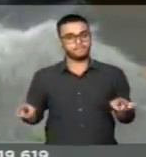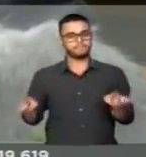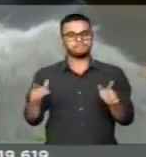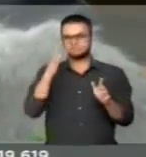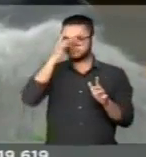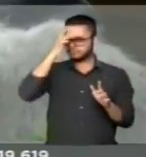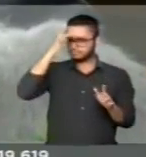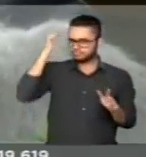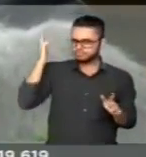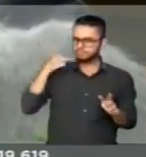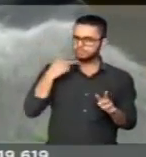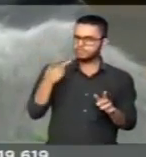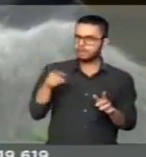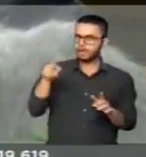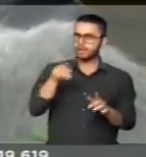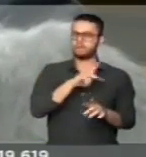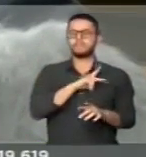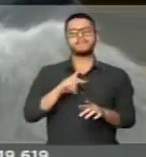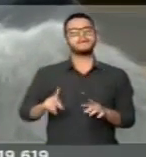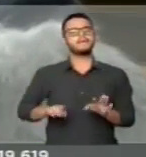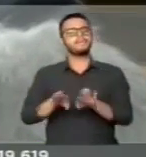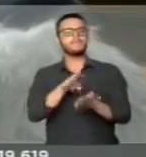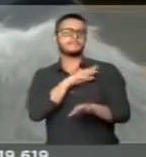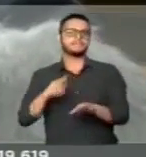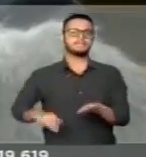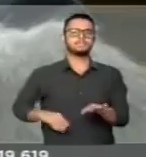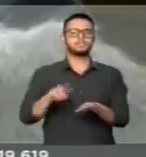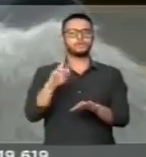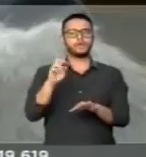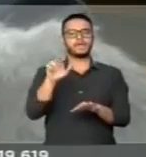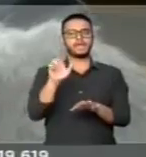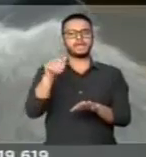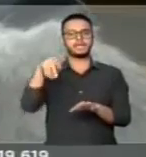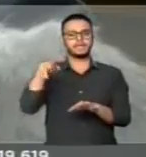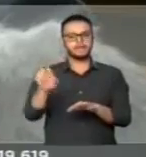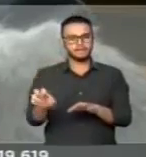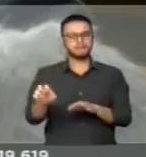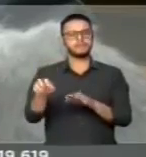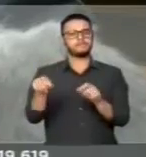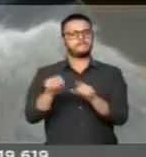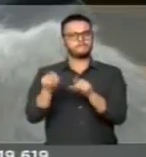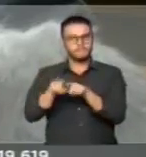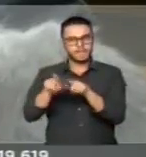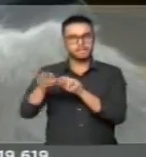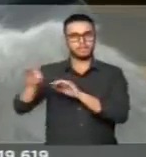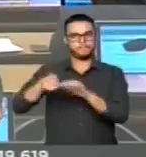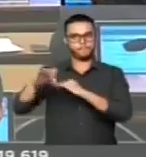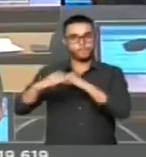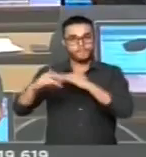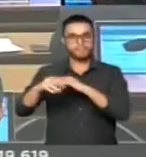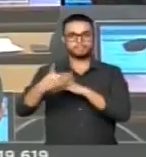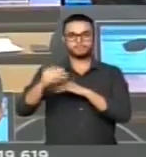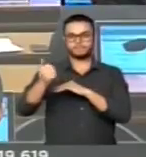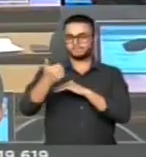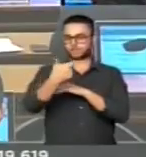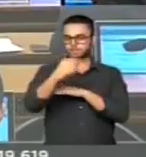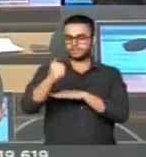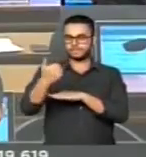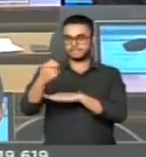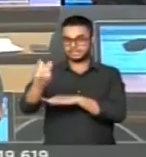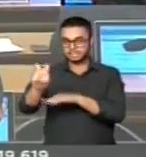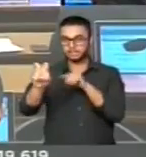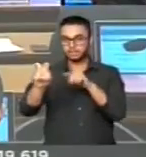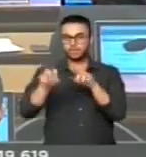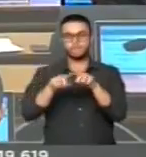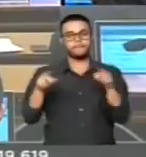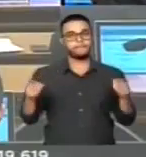o presidente atual, ministro Henrique Meirelles, também teve essa movimentação em 2005. Quero lembrar que a resolução de